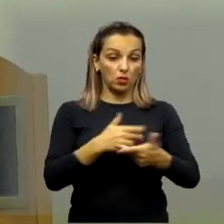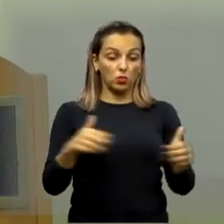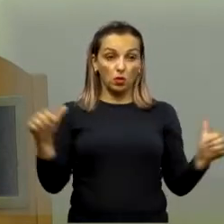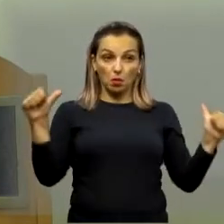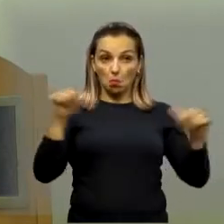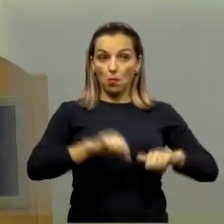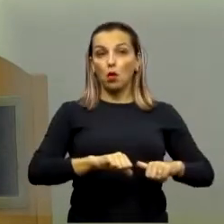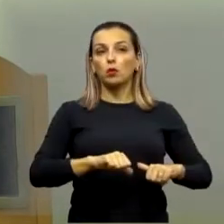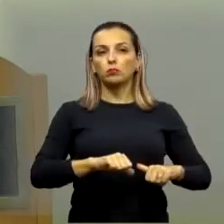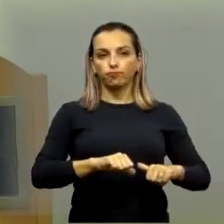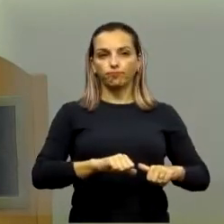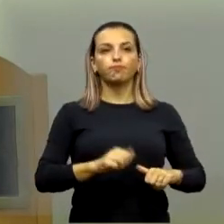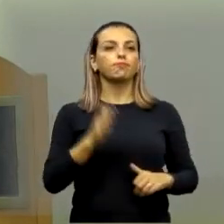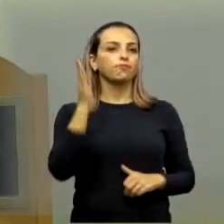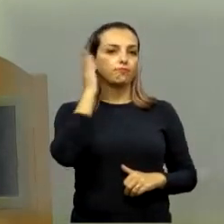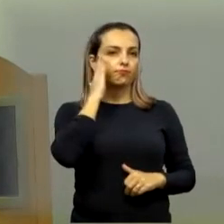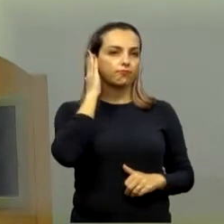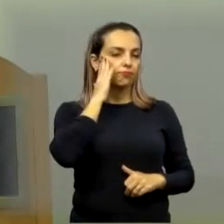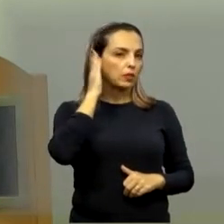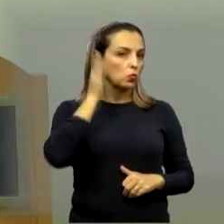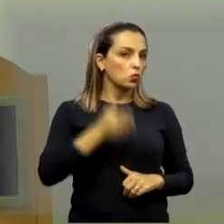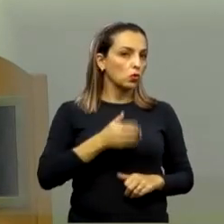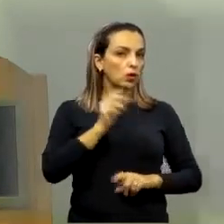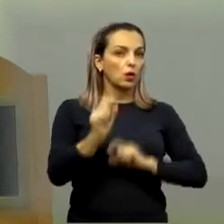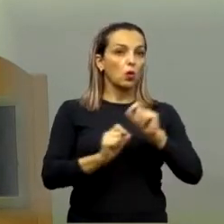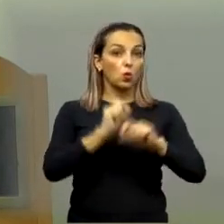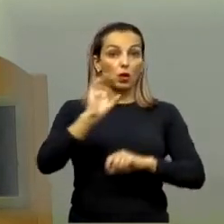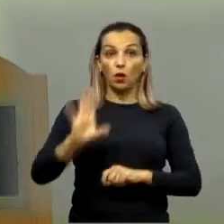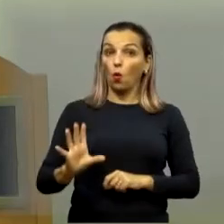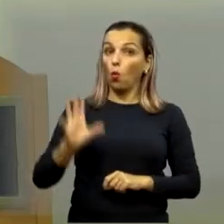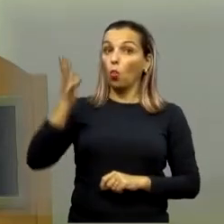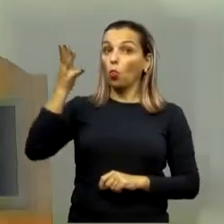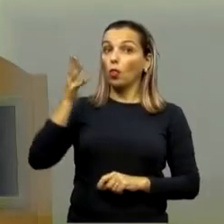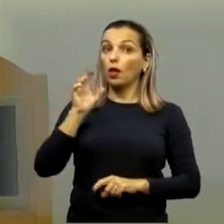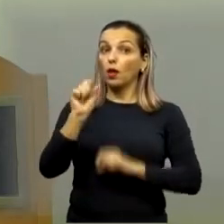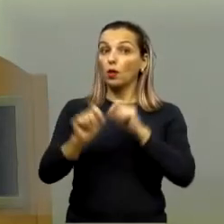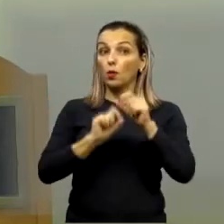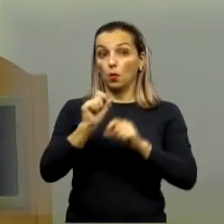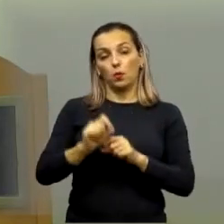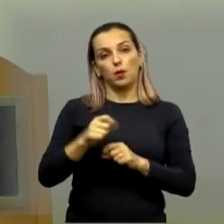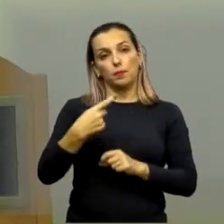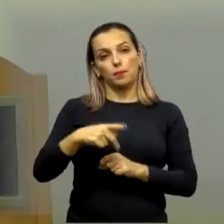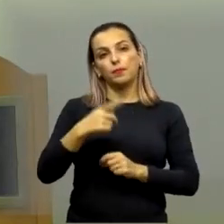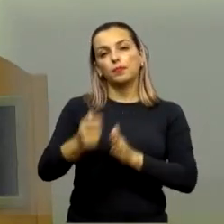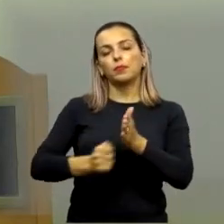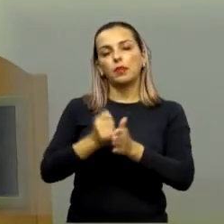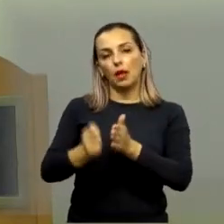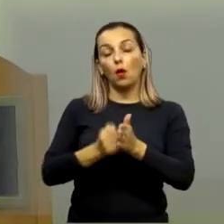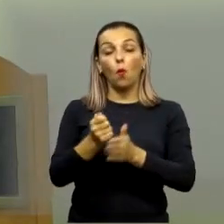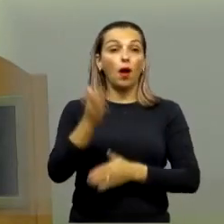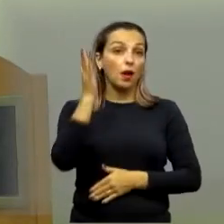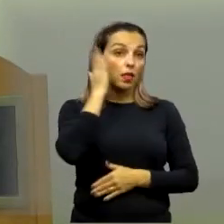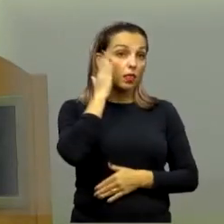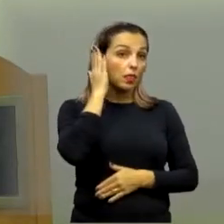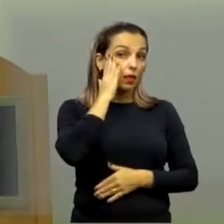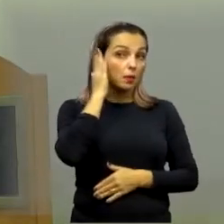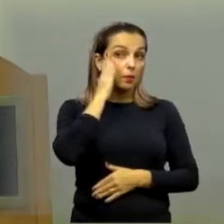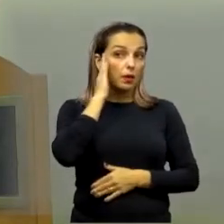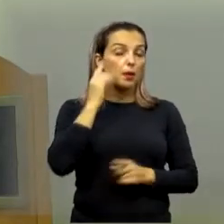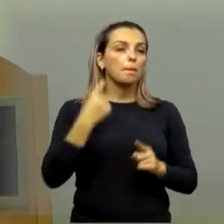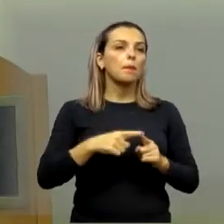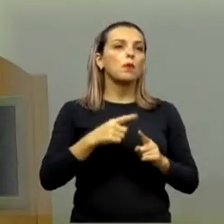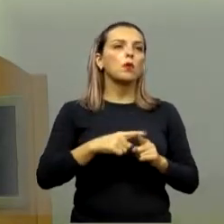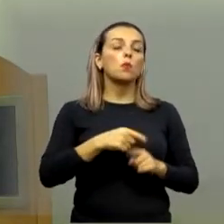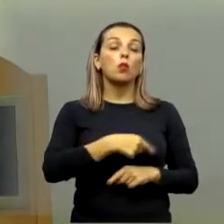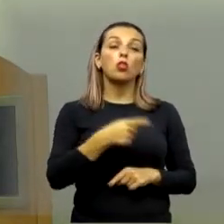piores nós já sabemos né tá acontecendo usar a quadrinhos tem que saber né tem que saber porque todo mundo